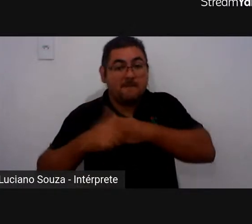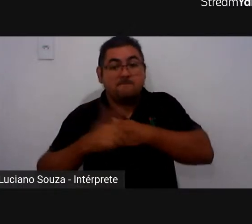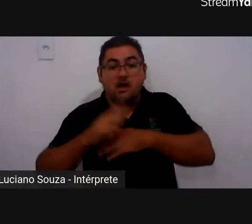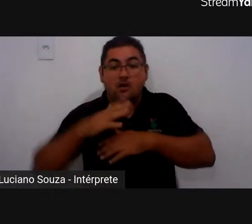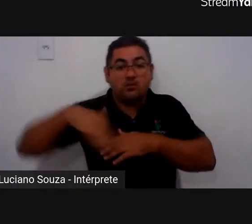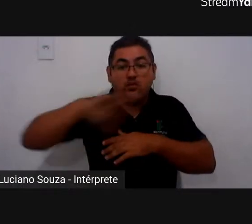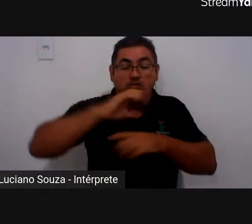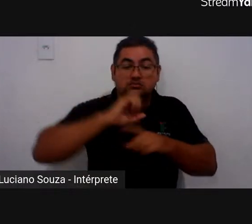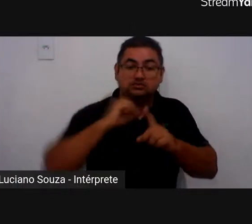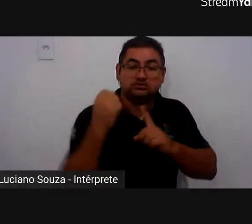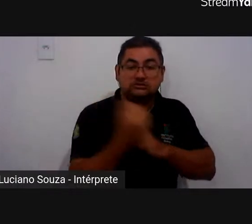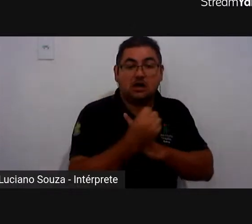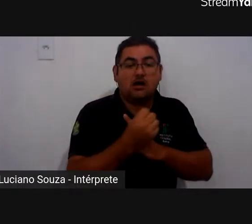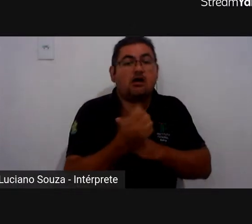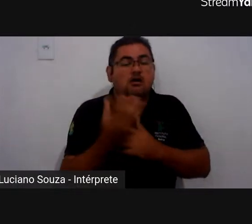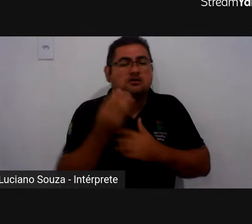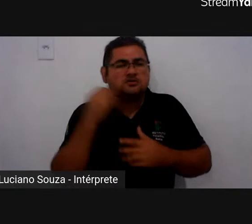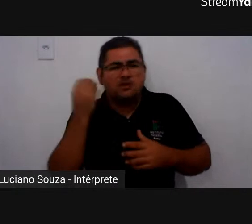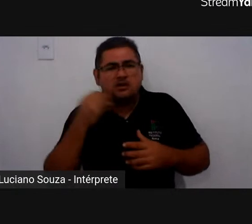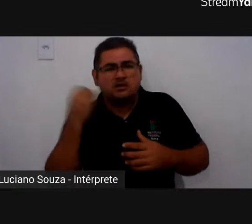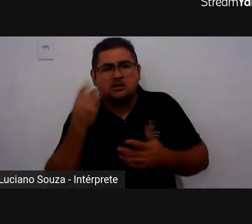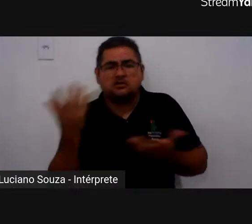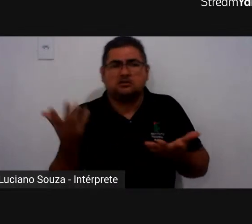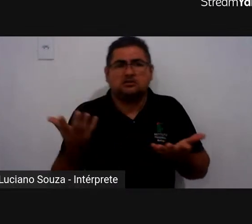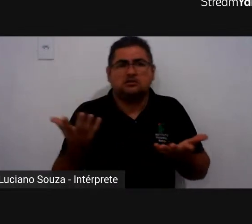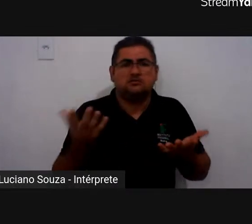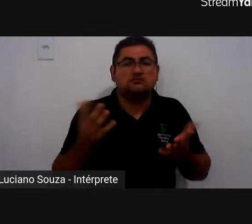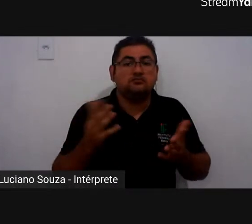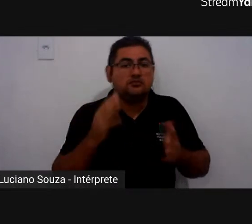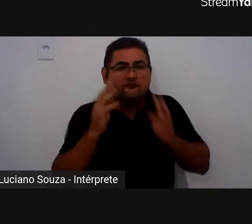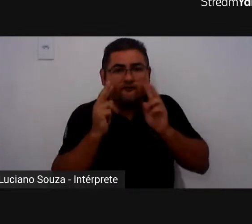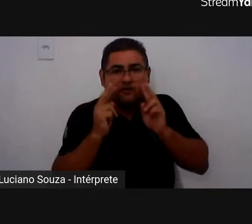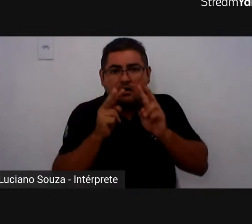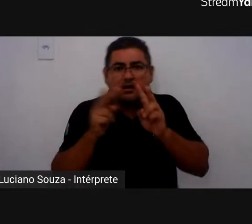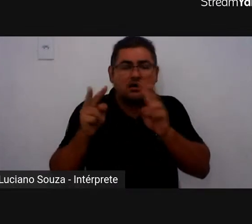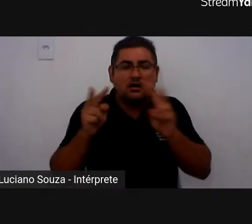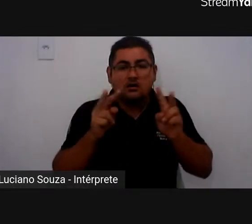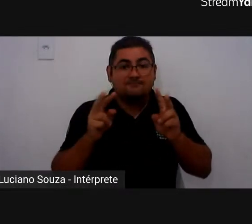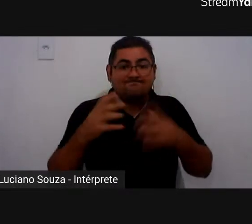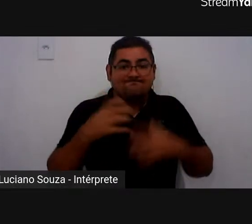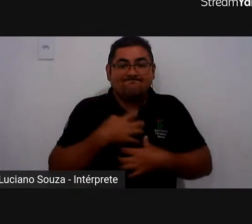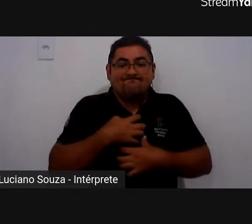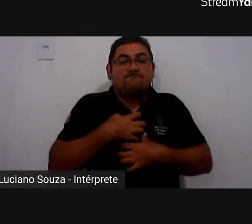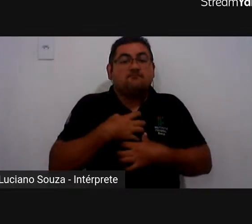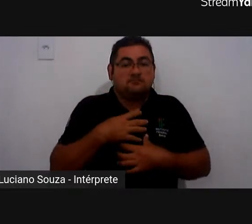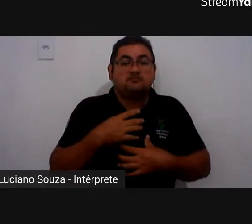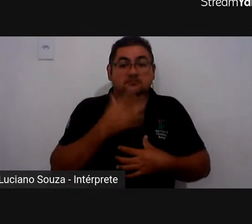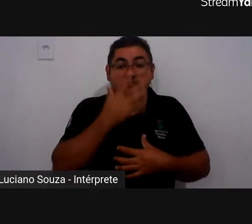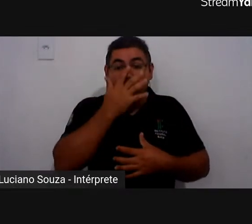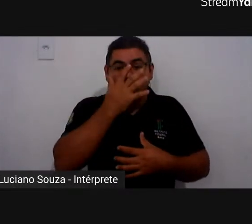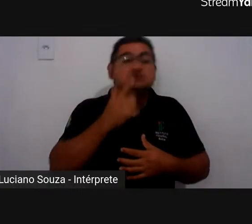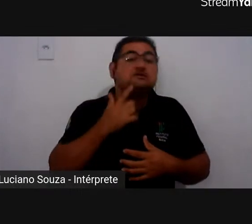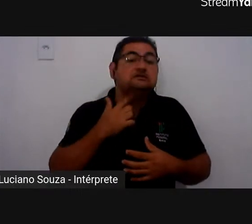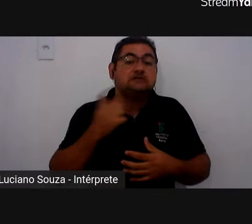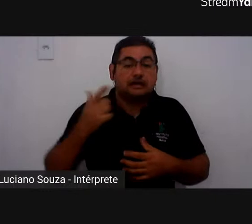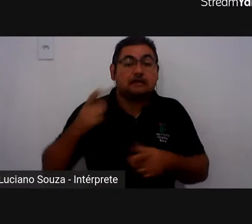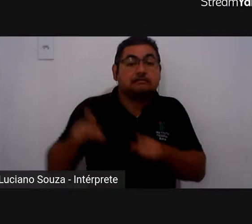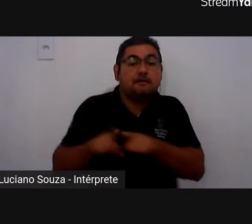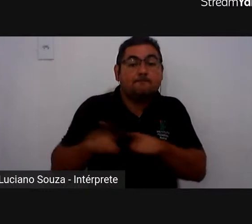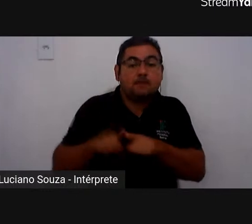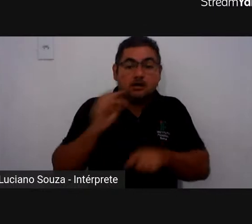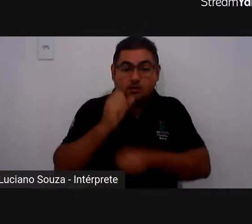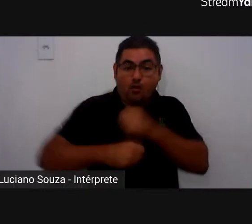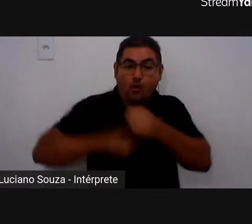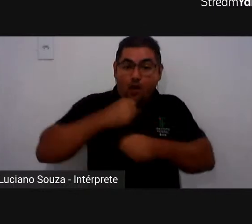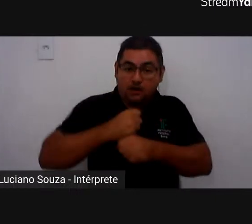essa experiência de escutar sobre elas às vezes não respira a querer Quem sabe no próximo ano também desenvolver um trabalho